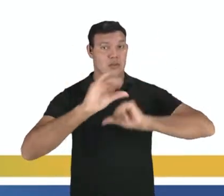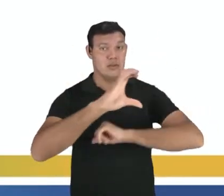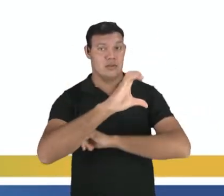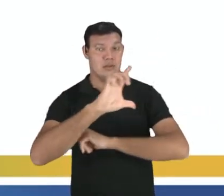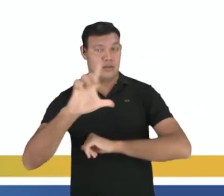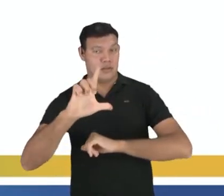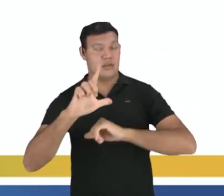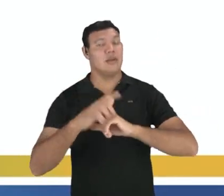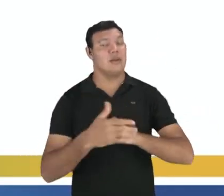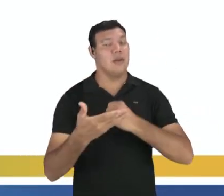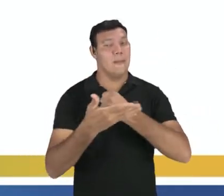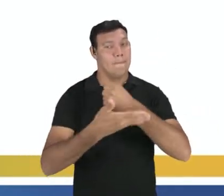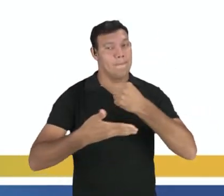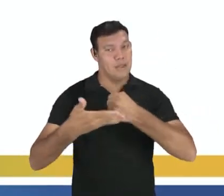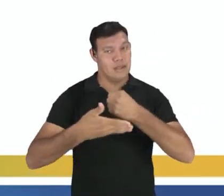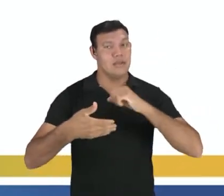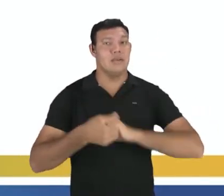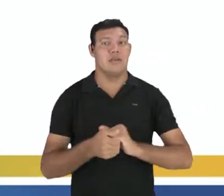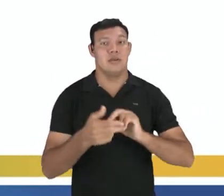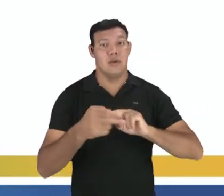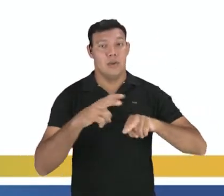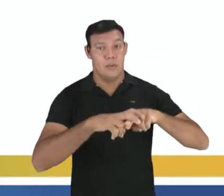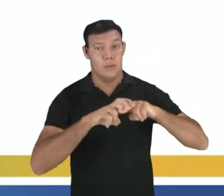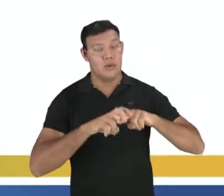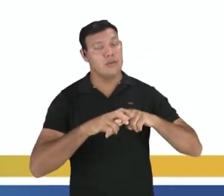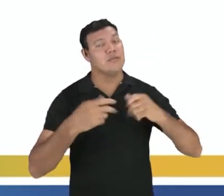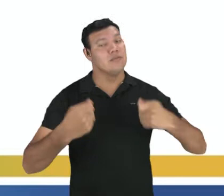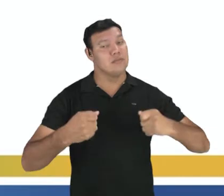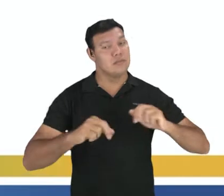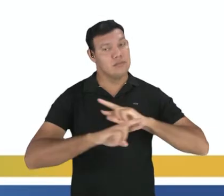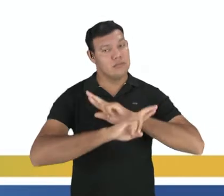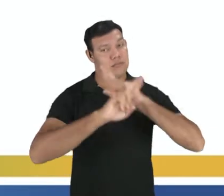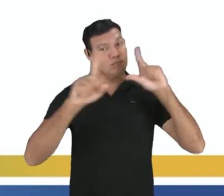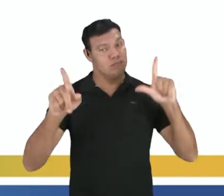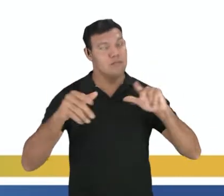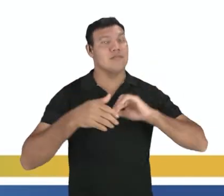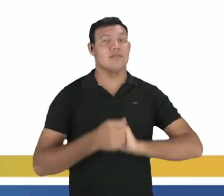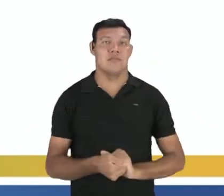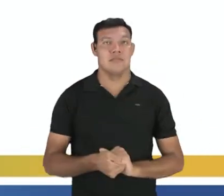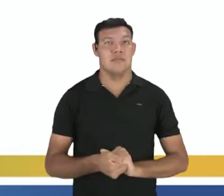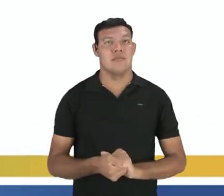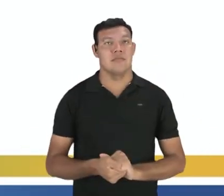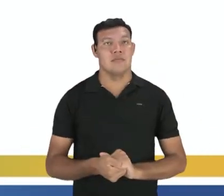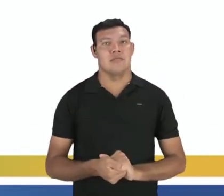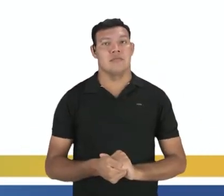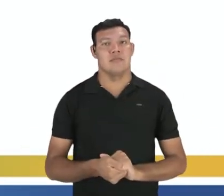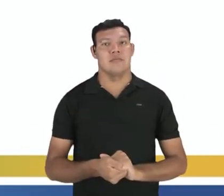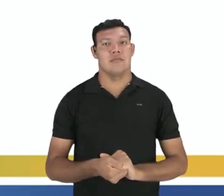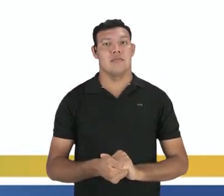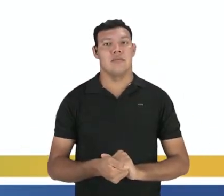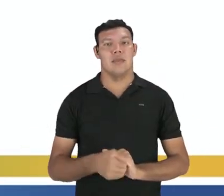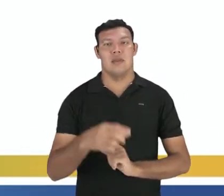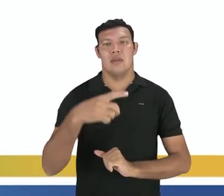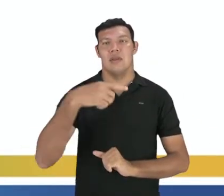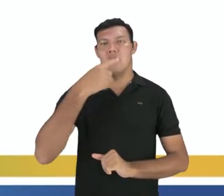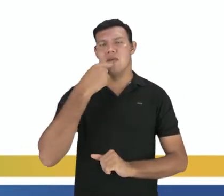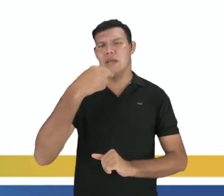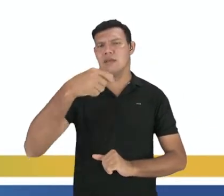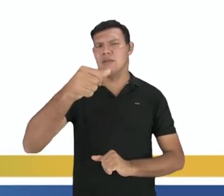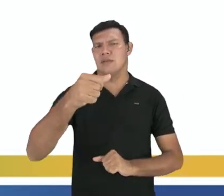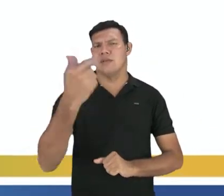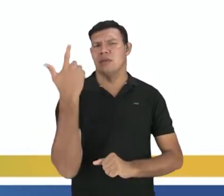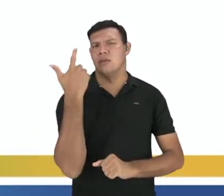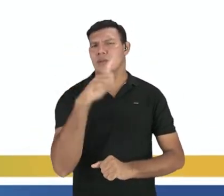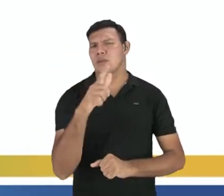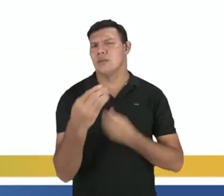classificadas como base. Por isso que precisa ser diferente, ok? Obtenção dos sais. Como os sais são obtidos?